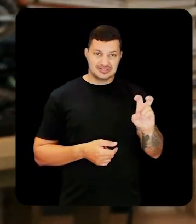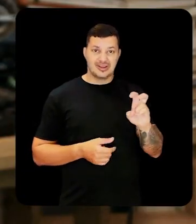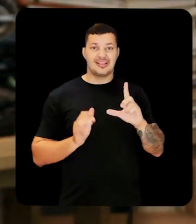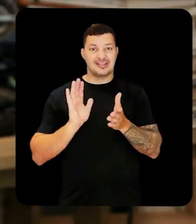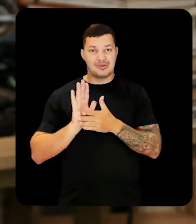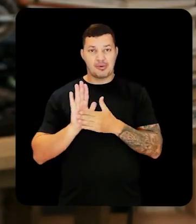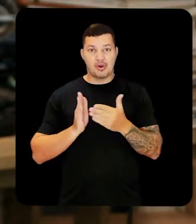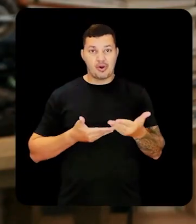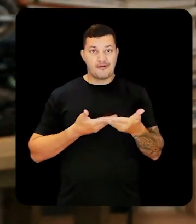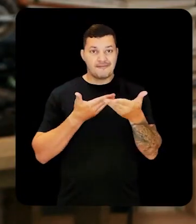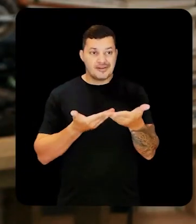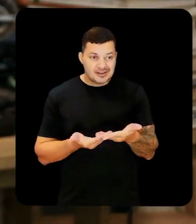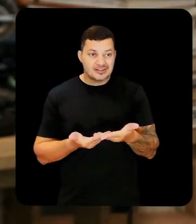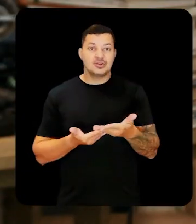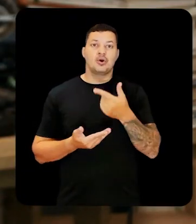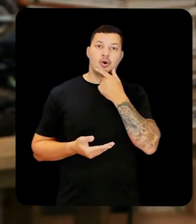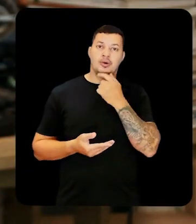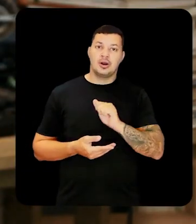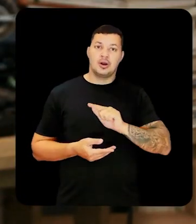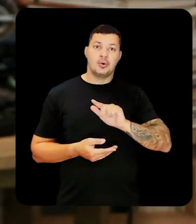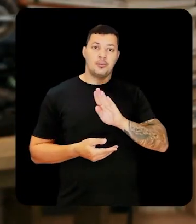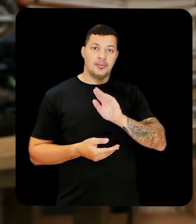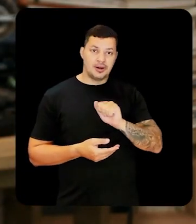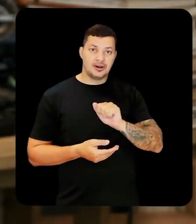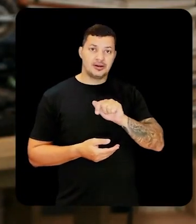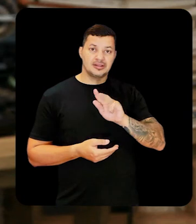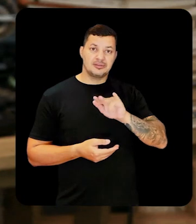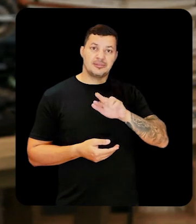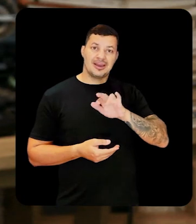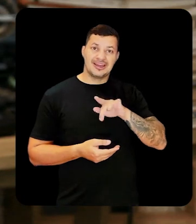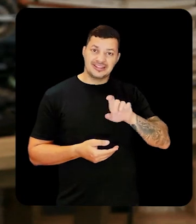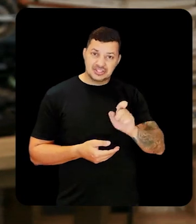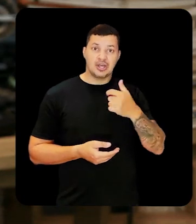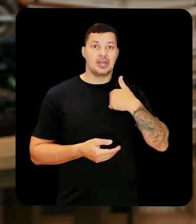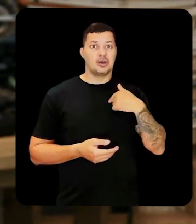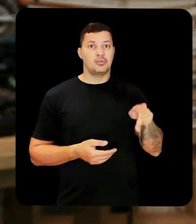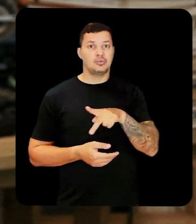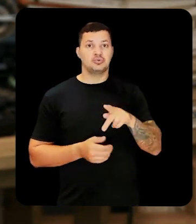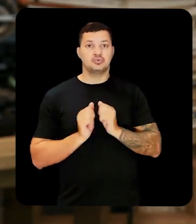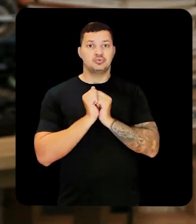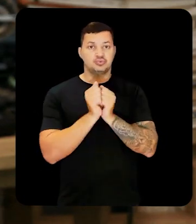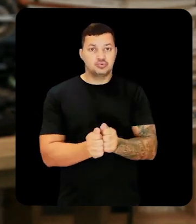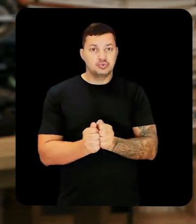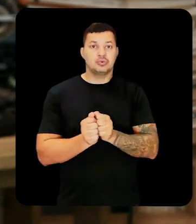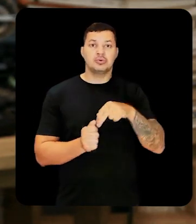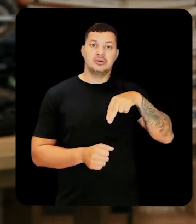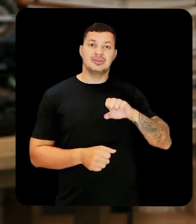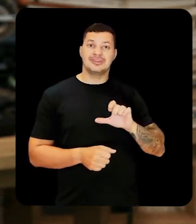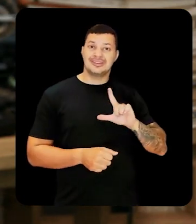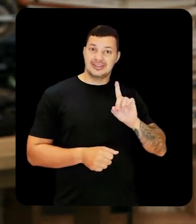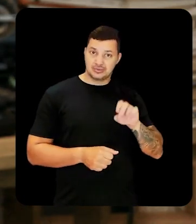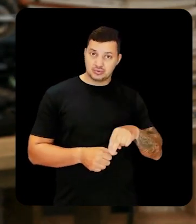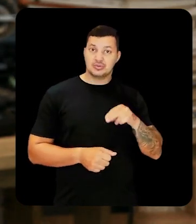2005, vem-se a proposta e o convite por Alba Guimarães para que eu fosse um dos professores, junto com o Nelson